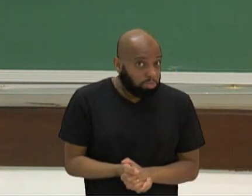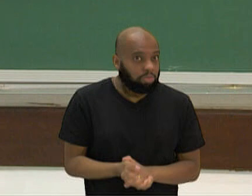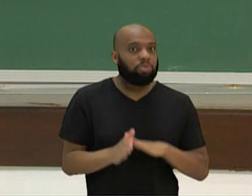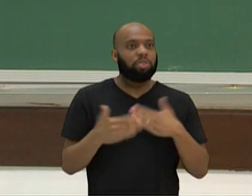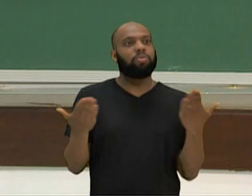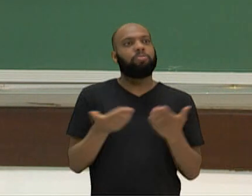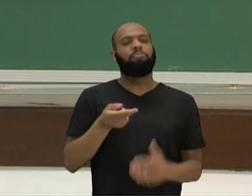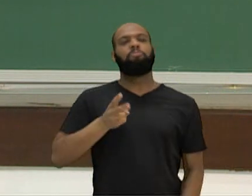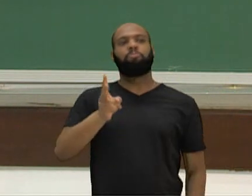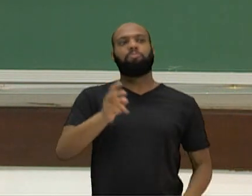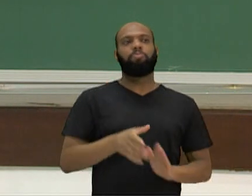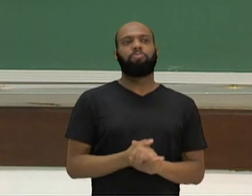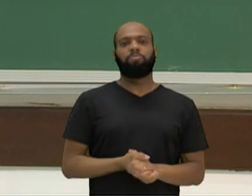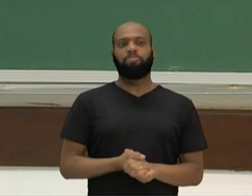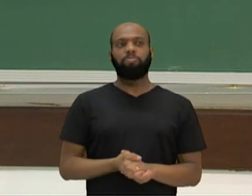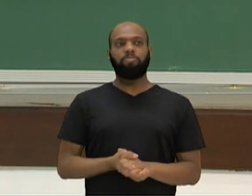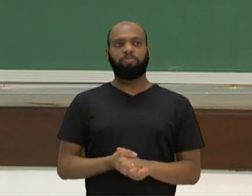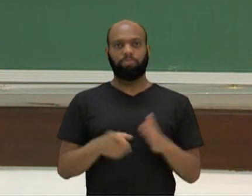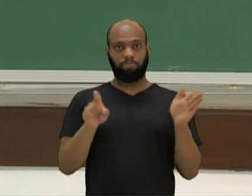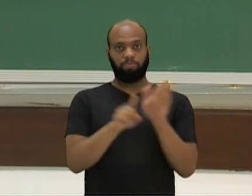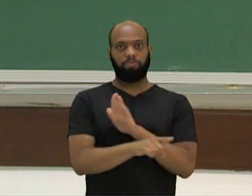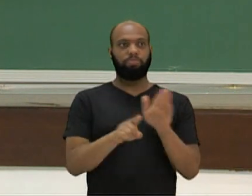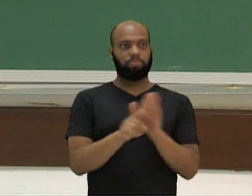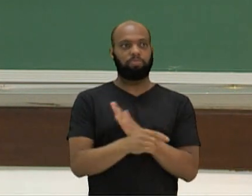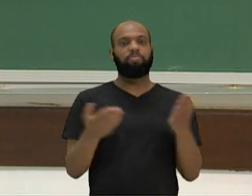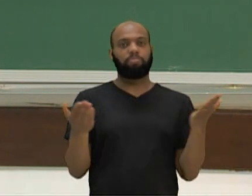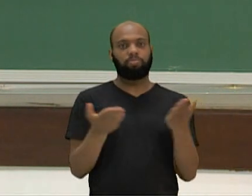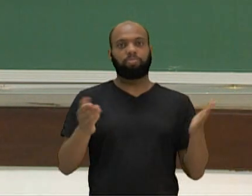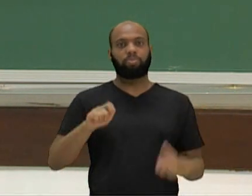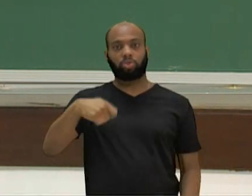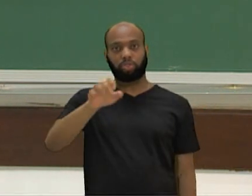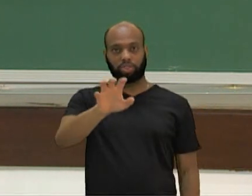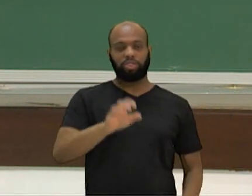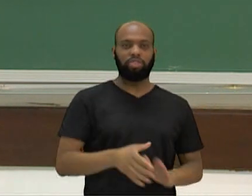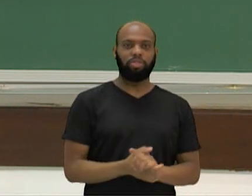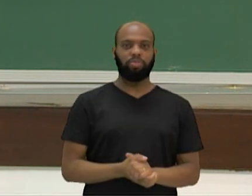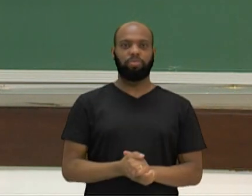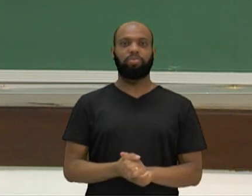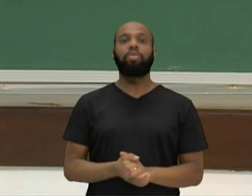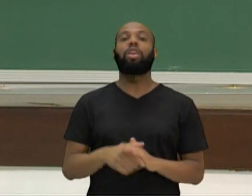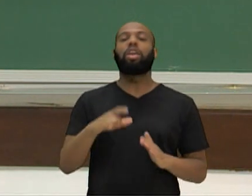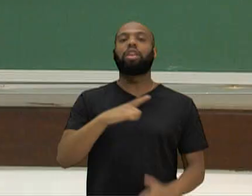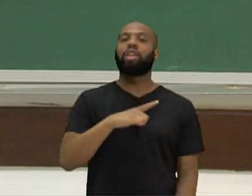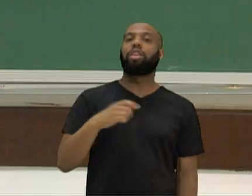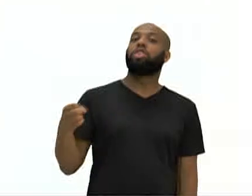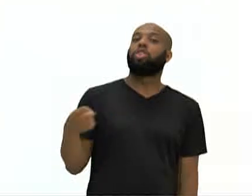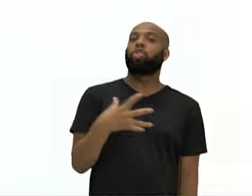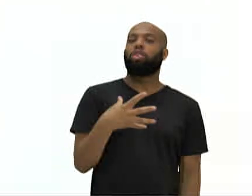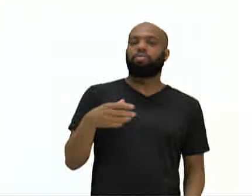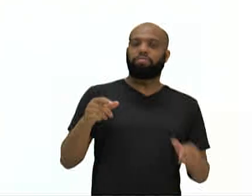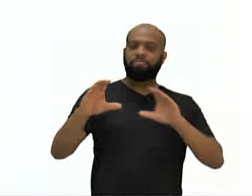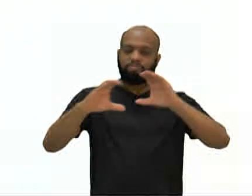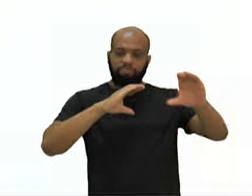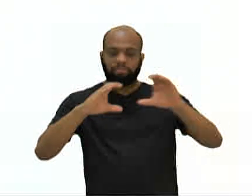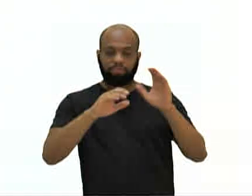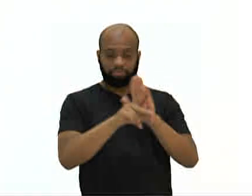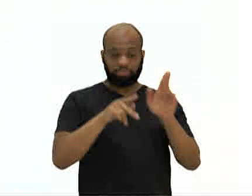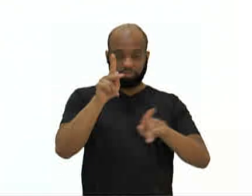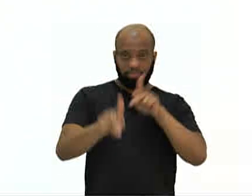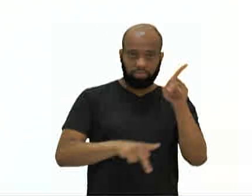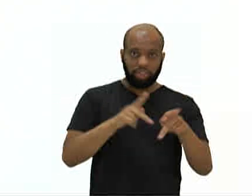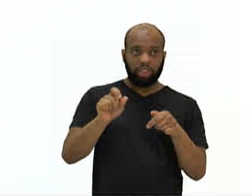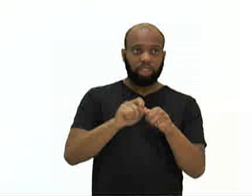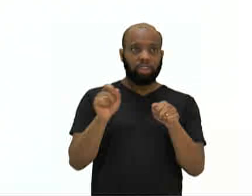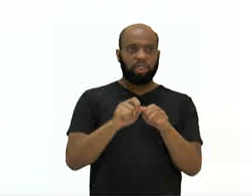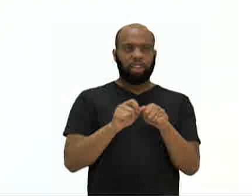Então, bora lá. Vamos de questão sobre isso. As modernas comunicações de massa,